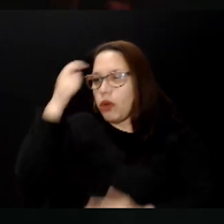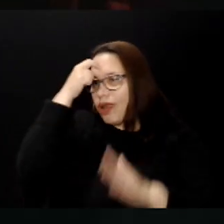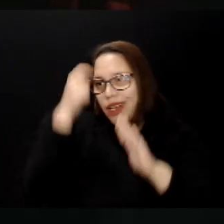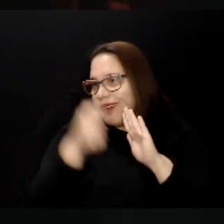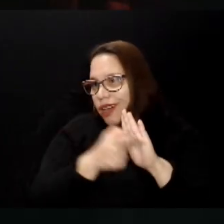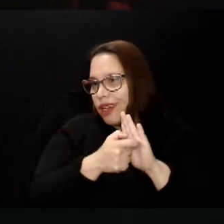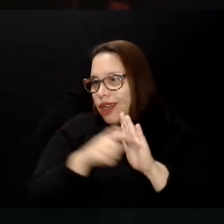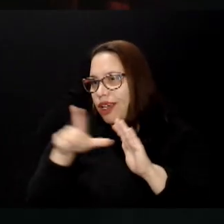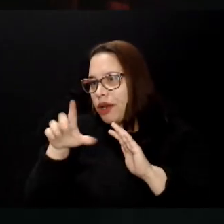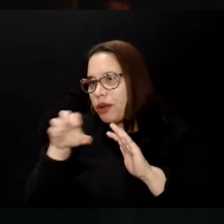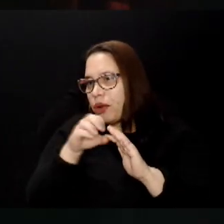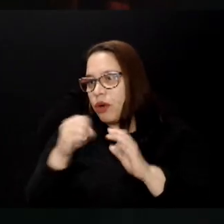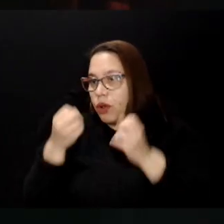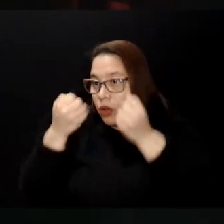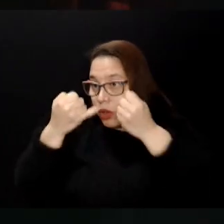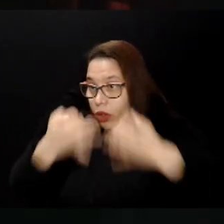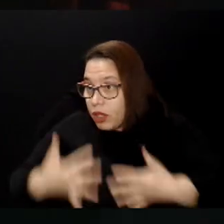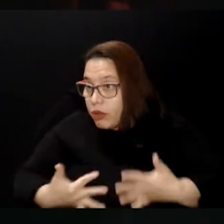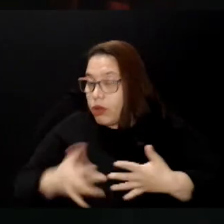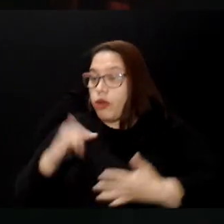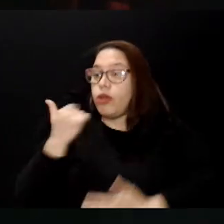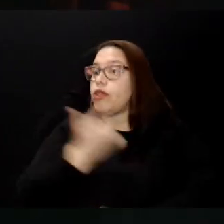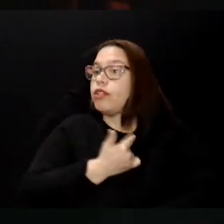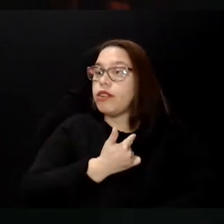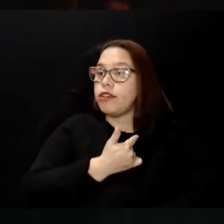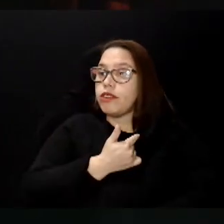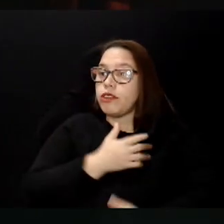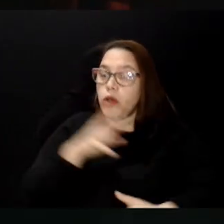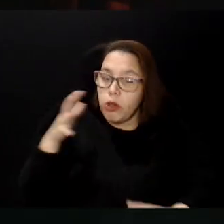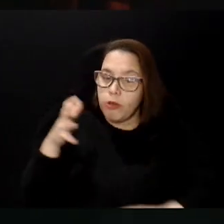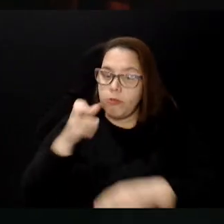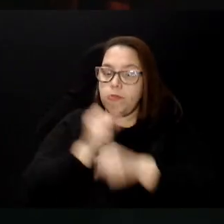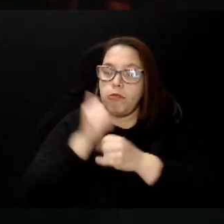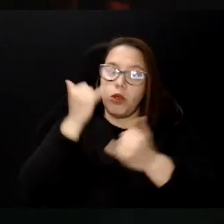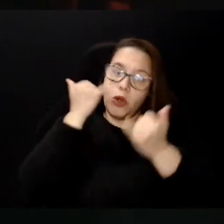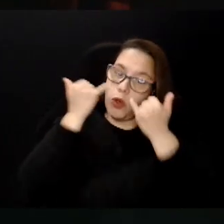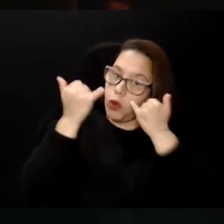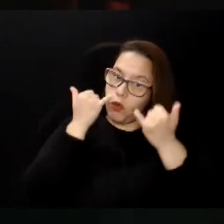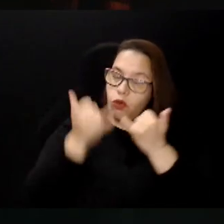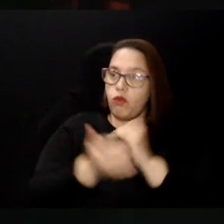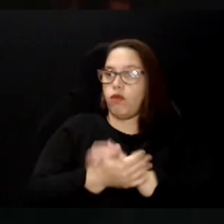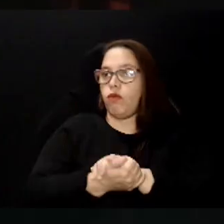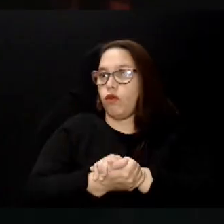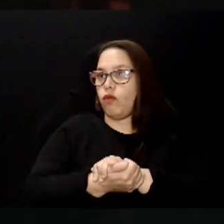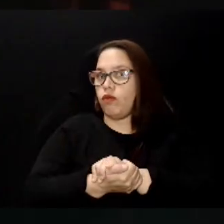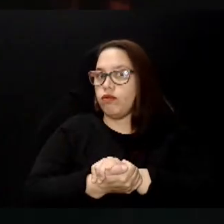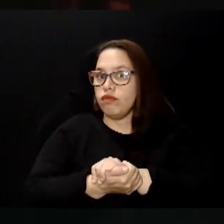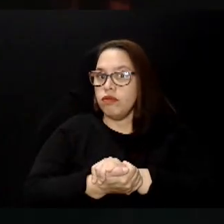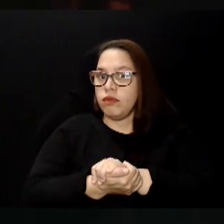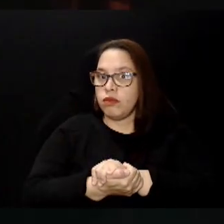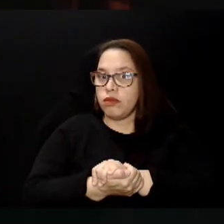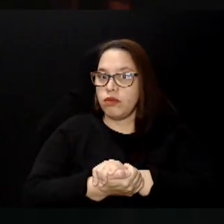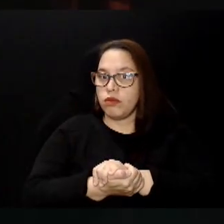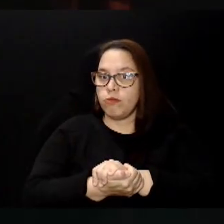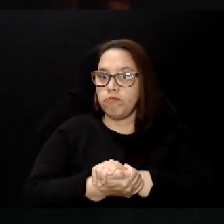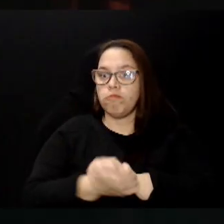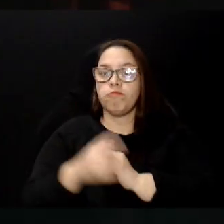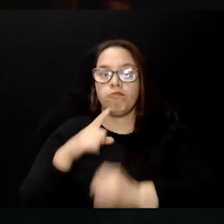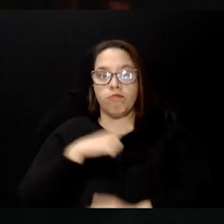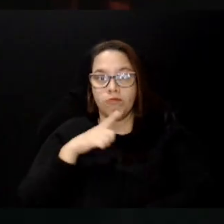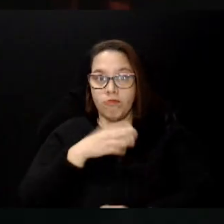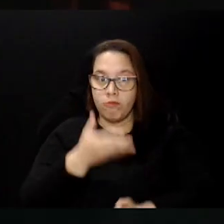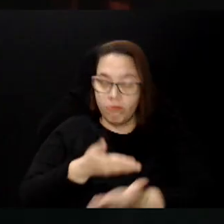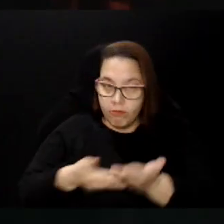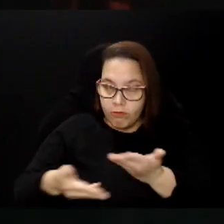gente aqui hoje? É um compilado de informações, né? E que A gente vai ter que trabalhar com esse compilado